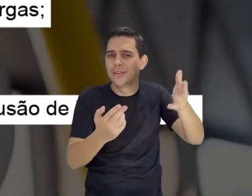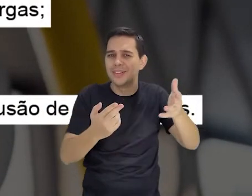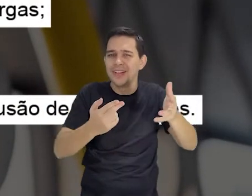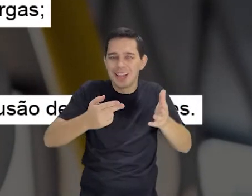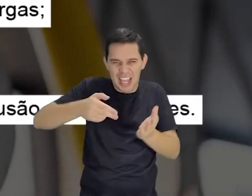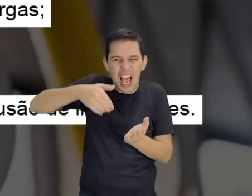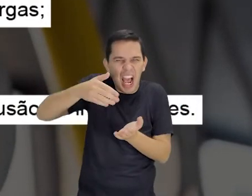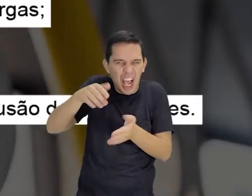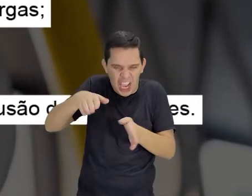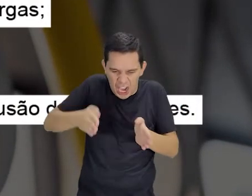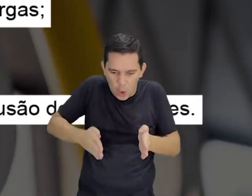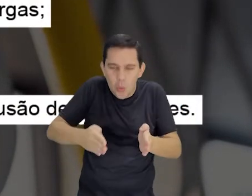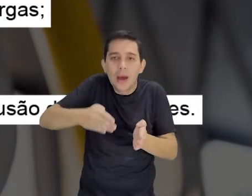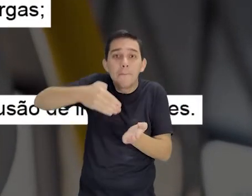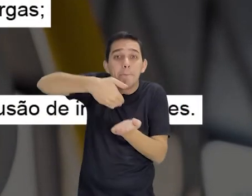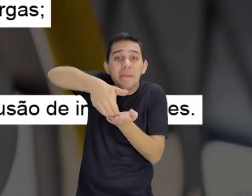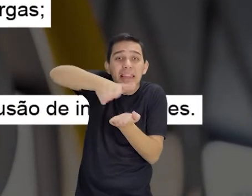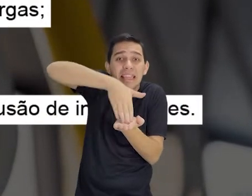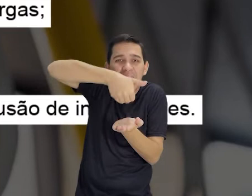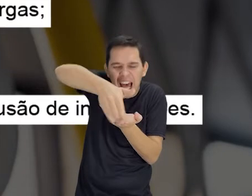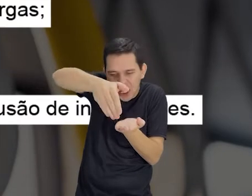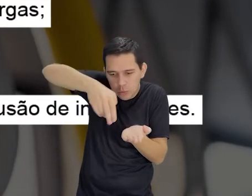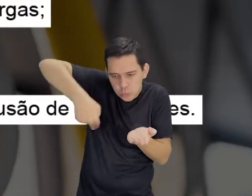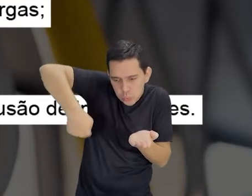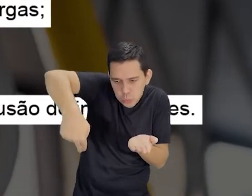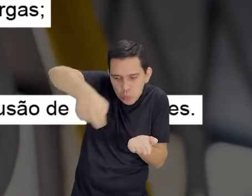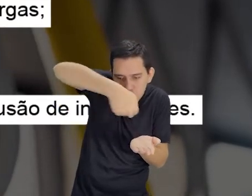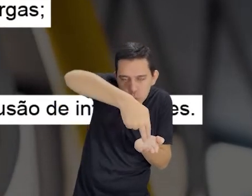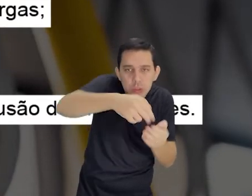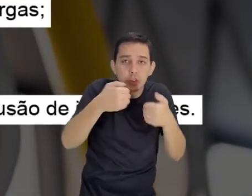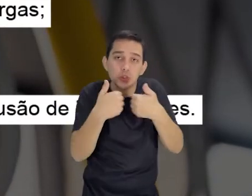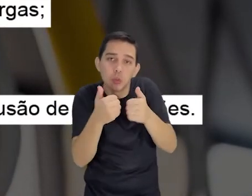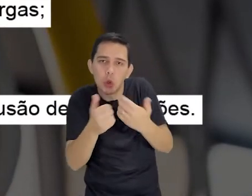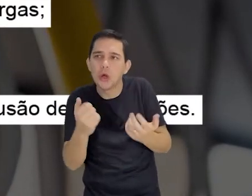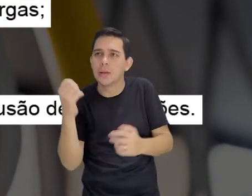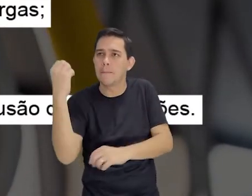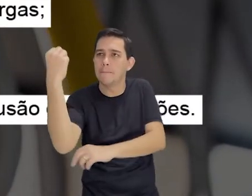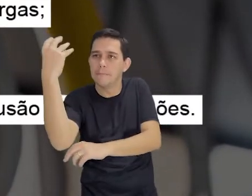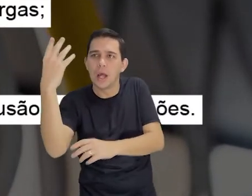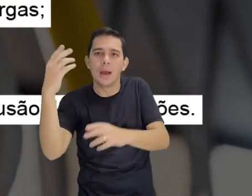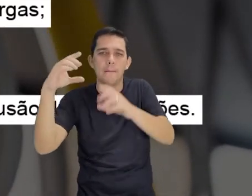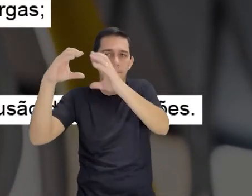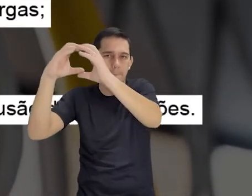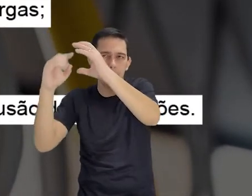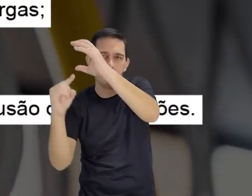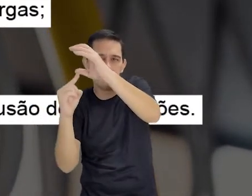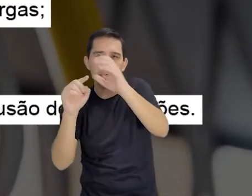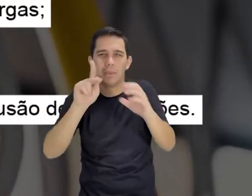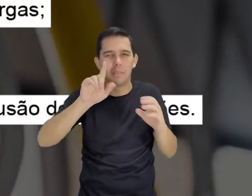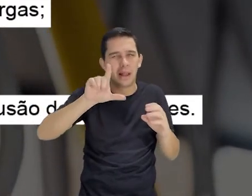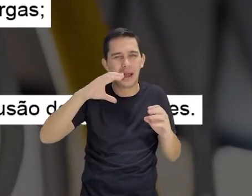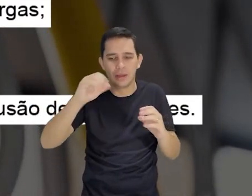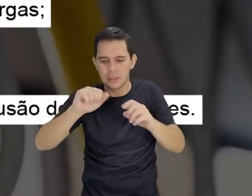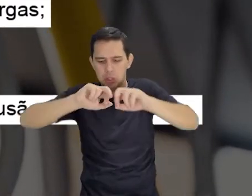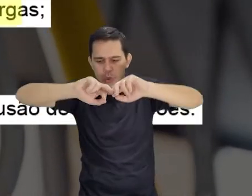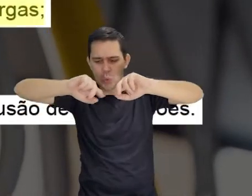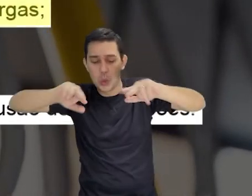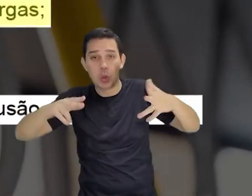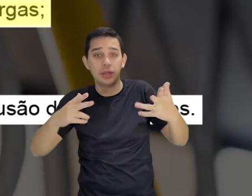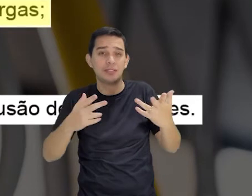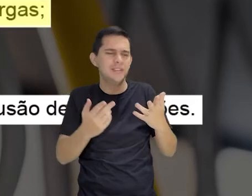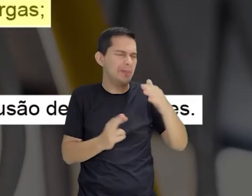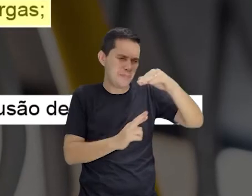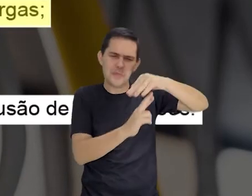de controle e fiscalização de trânsito e também, e extremamente importante, que é o objeto da nossa ação civil pública, os pontos de